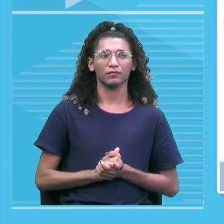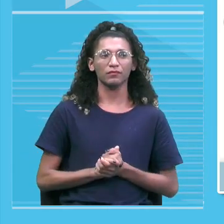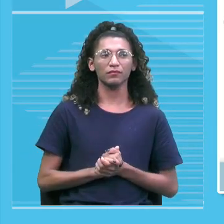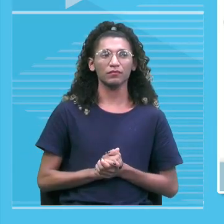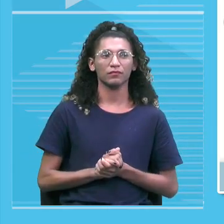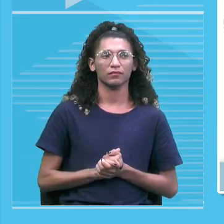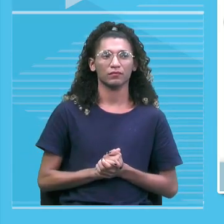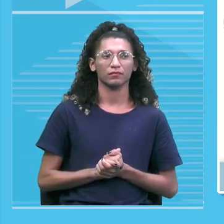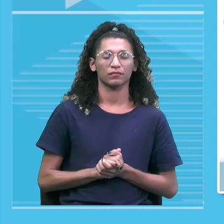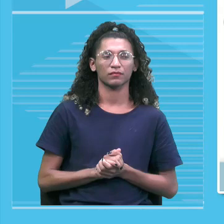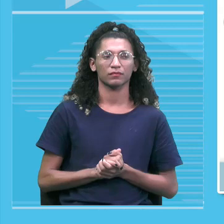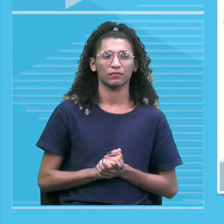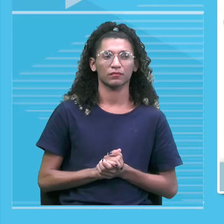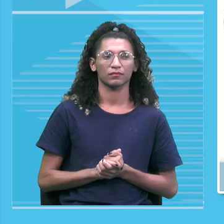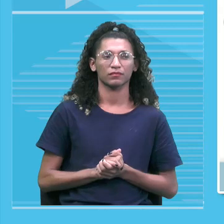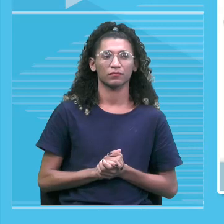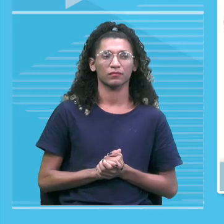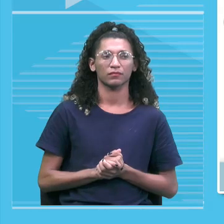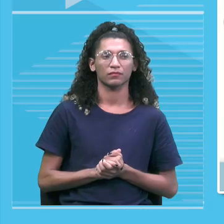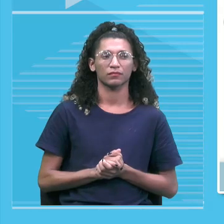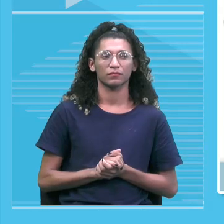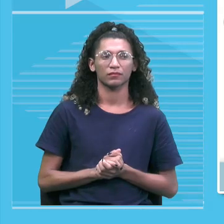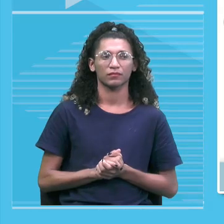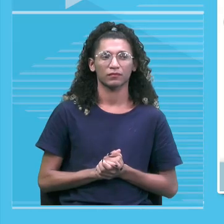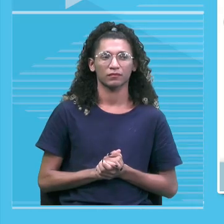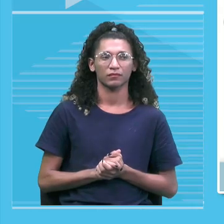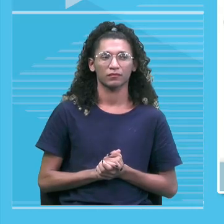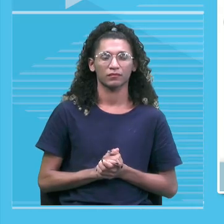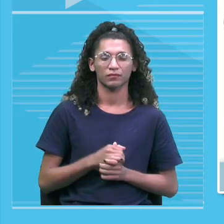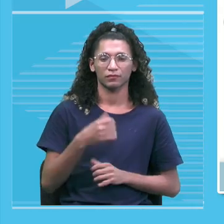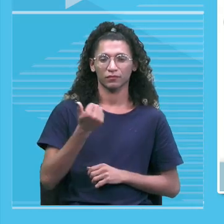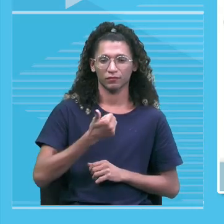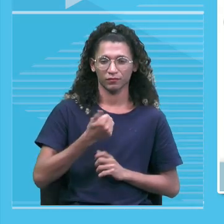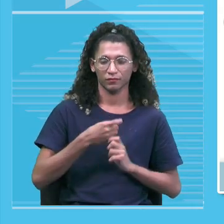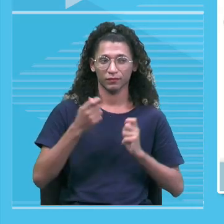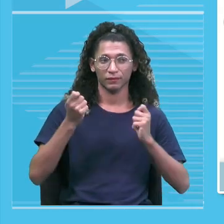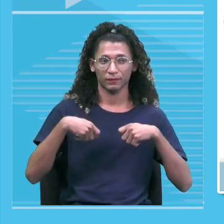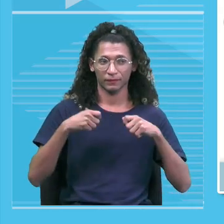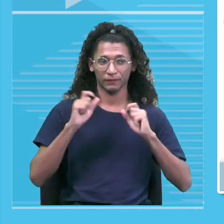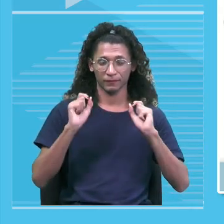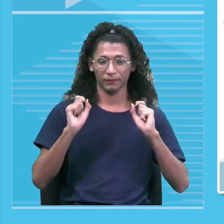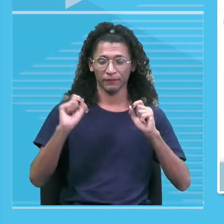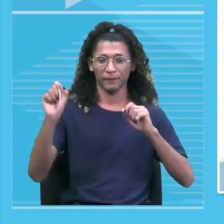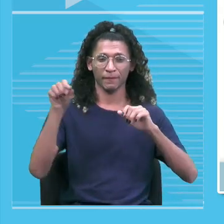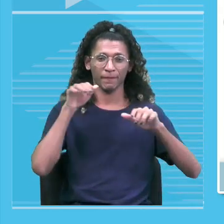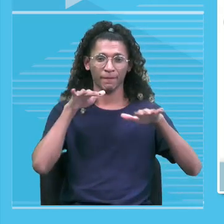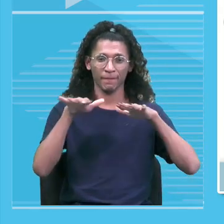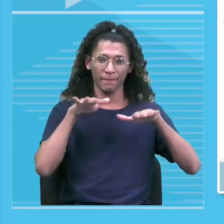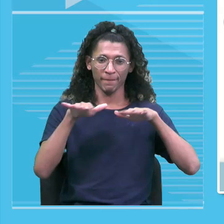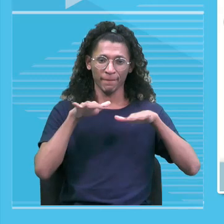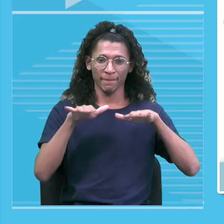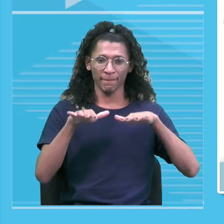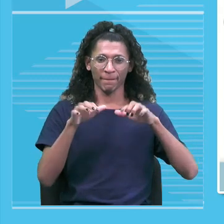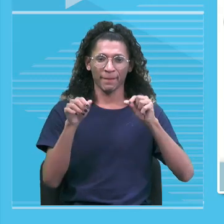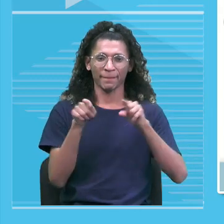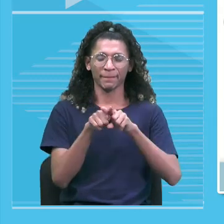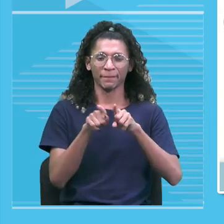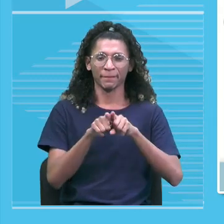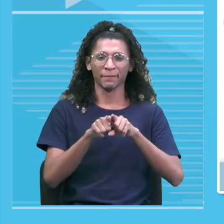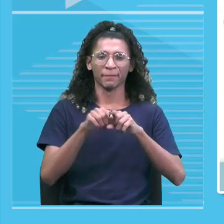primeira a primeira ela necessita das oscilações das vibrações das